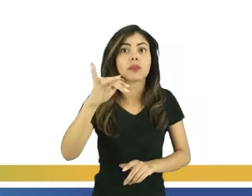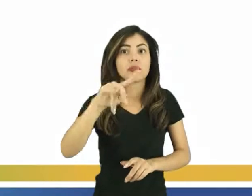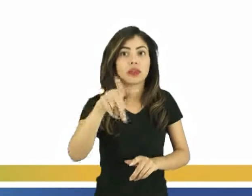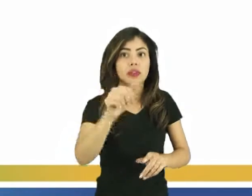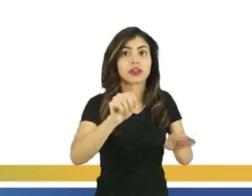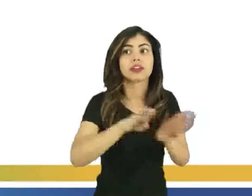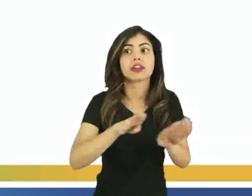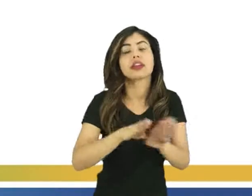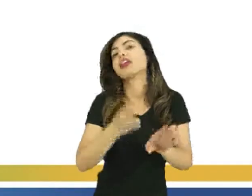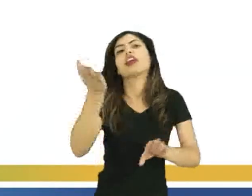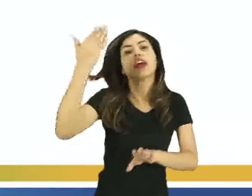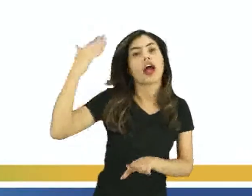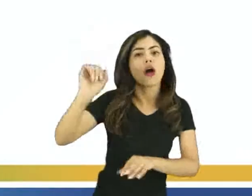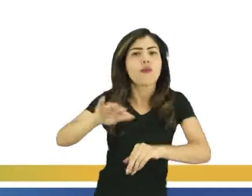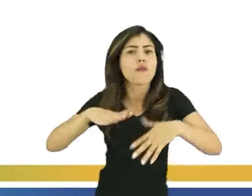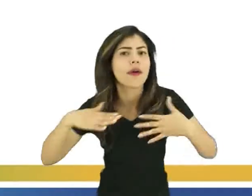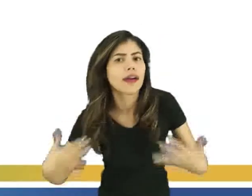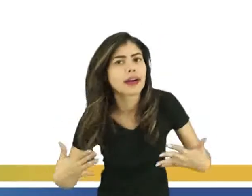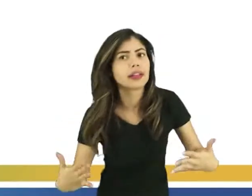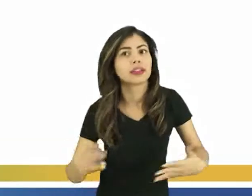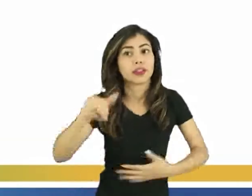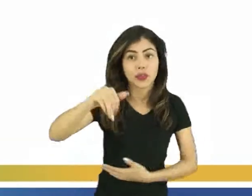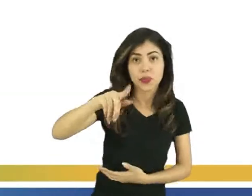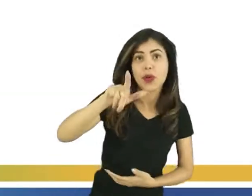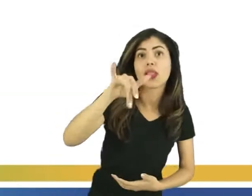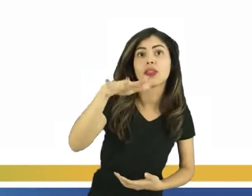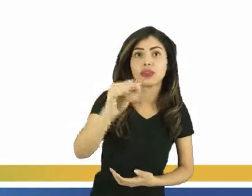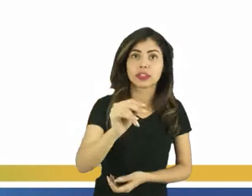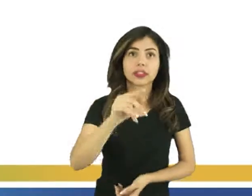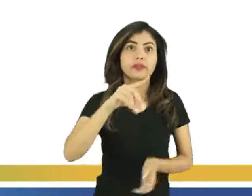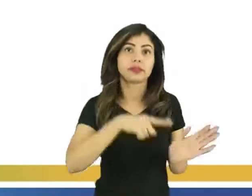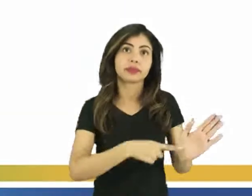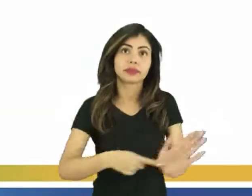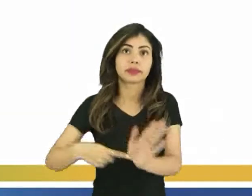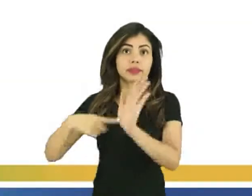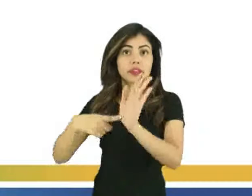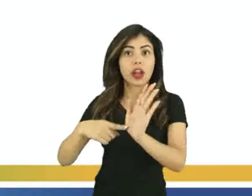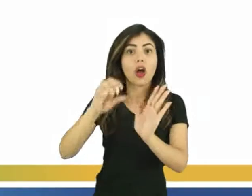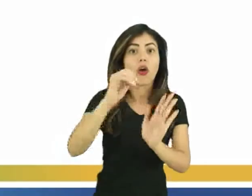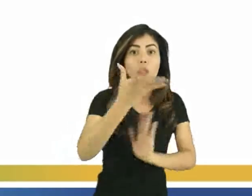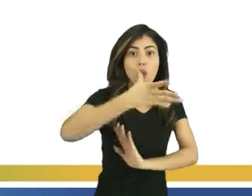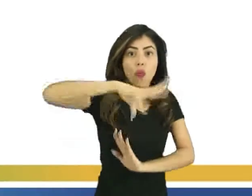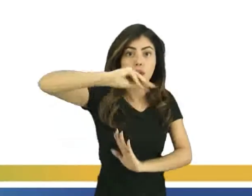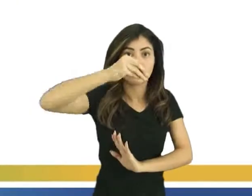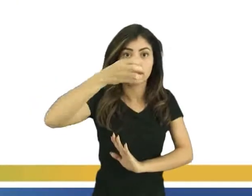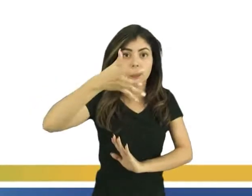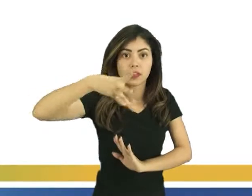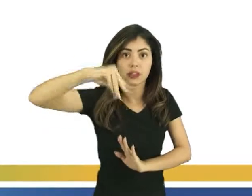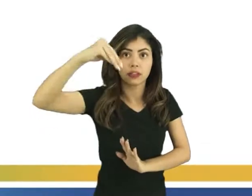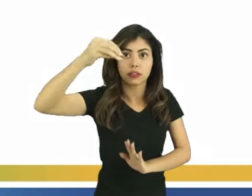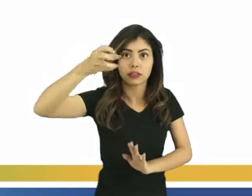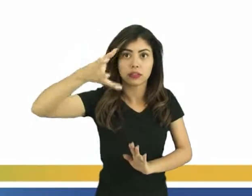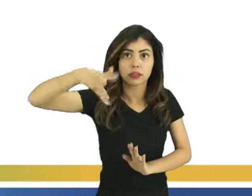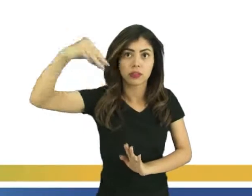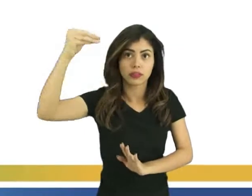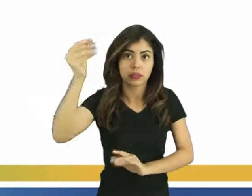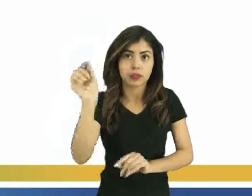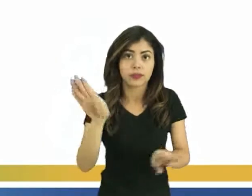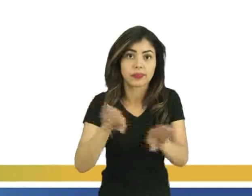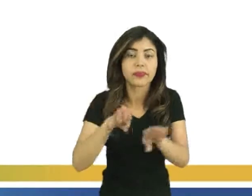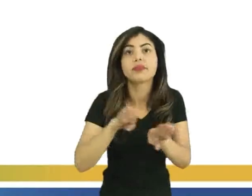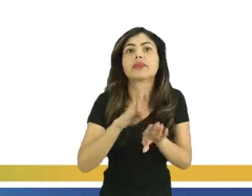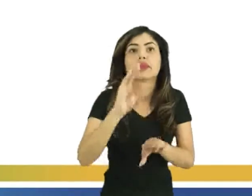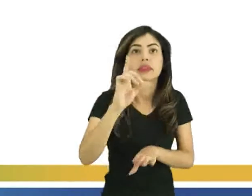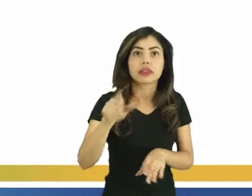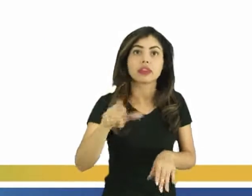do desenho. Quais seriam eles? Do molusco, eu vou remeter ao Lula molusco, tá? E aí, outros exemplos que eu tenho aí